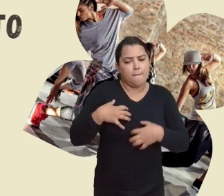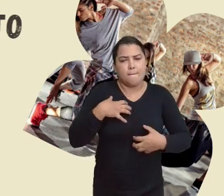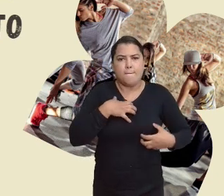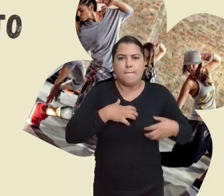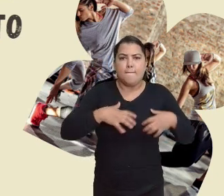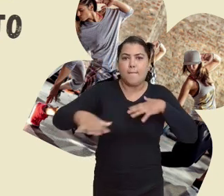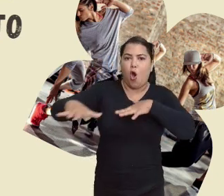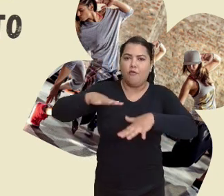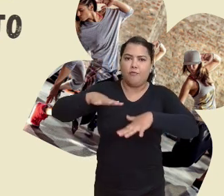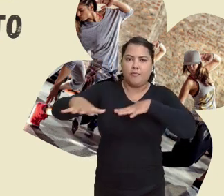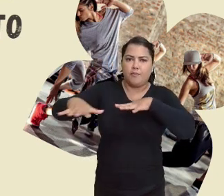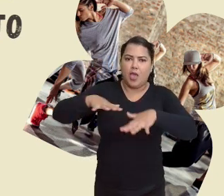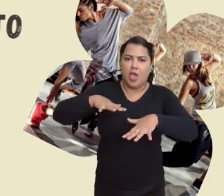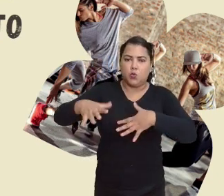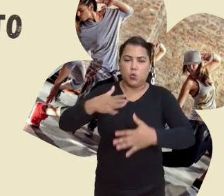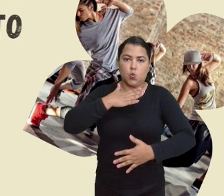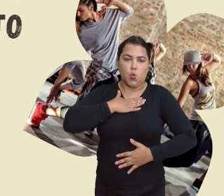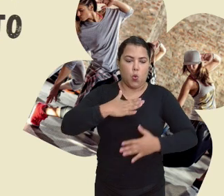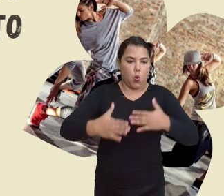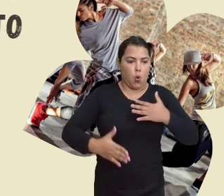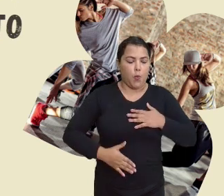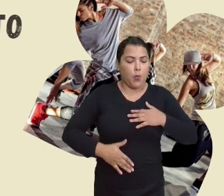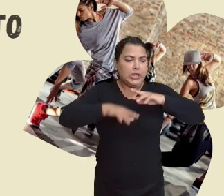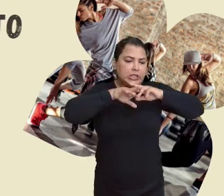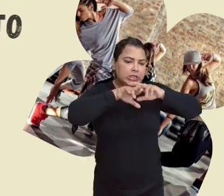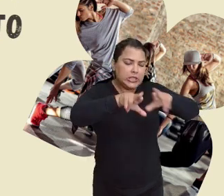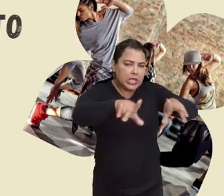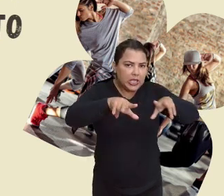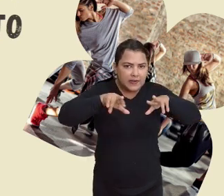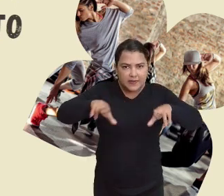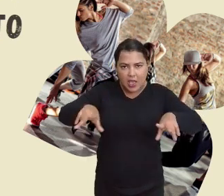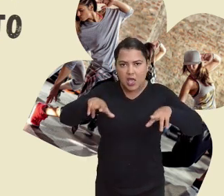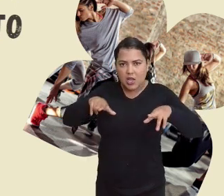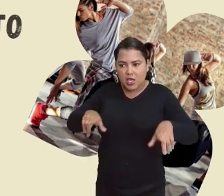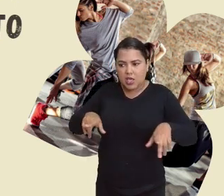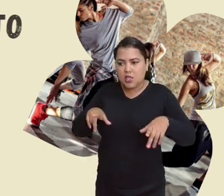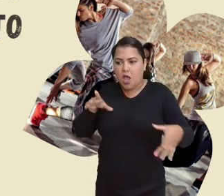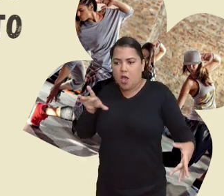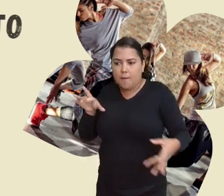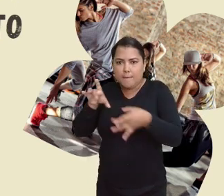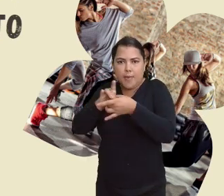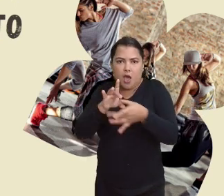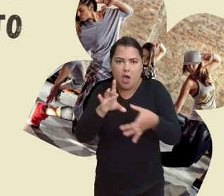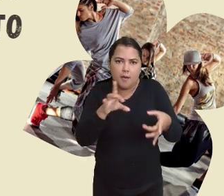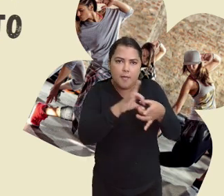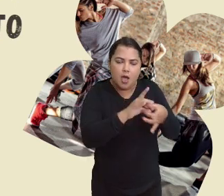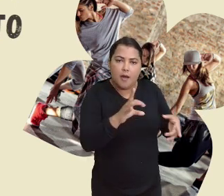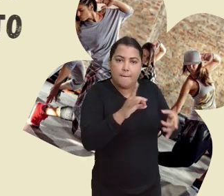corporal destinado a despertar o sentido ritmo muscular,